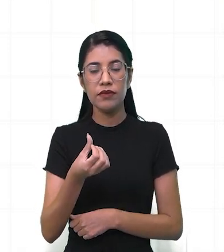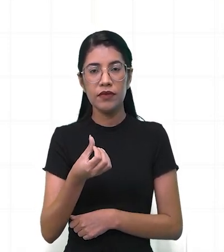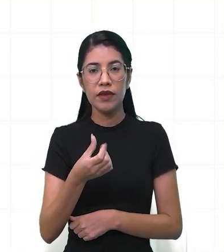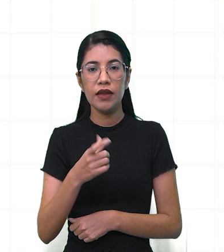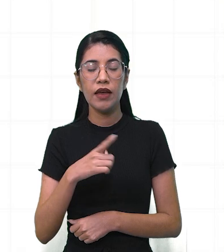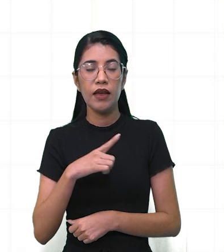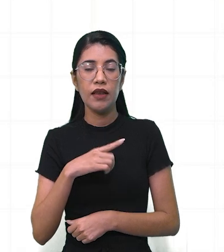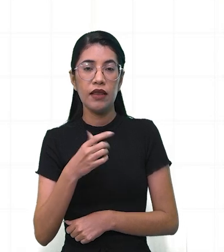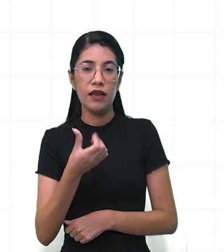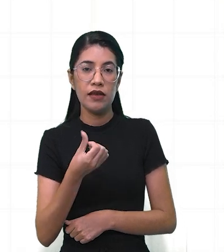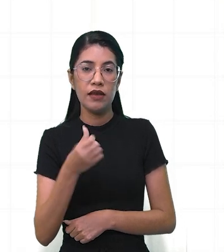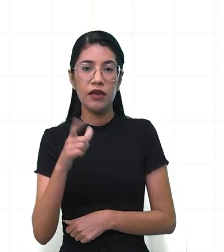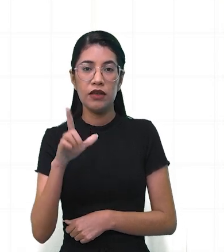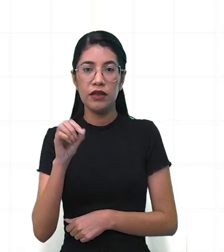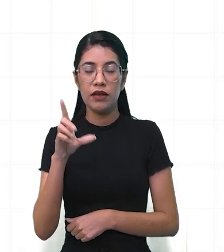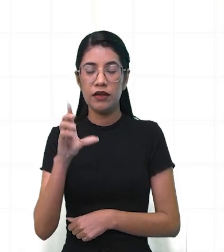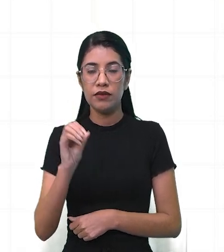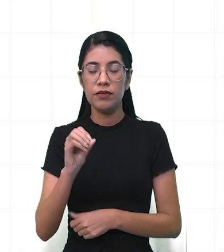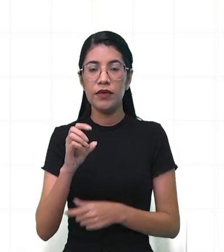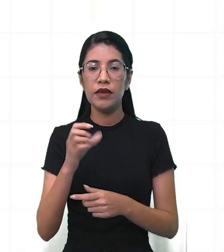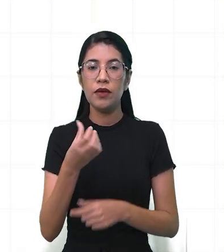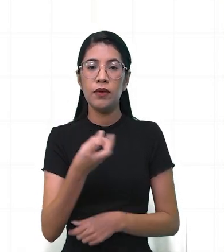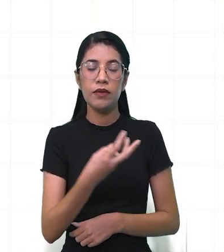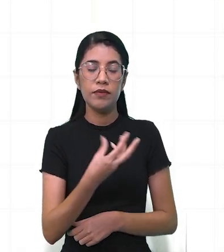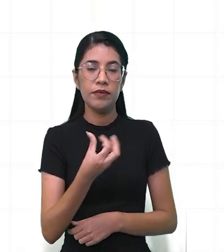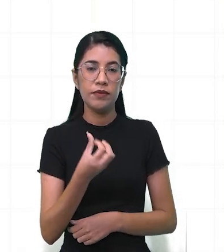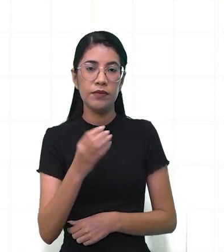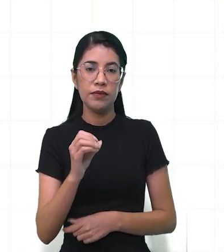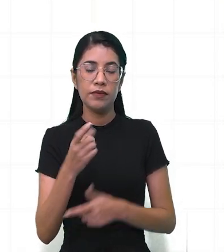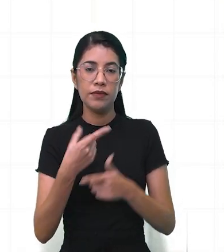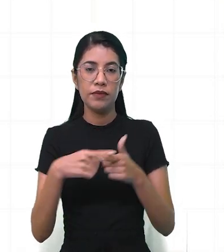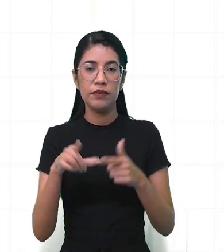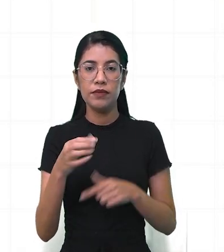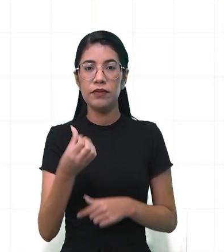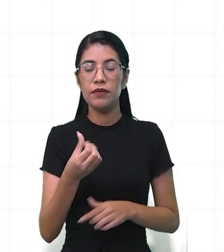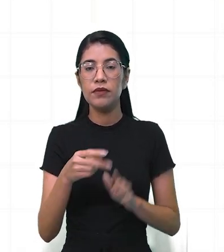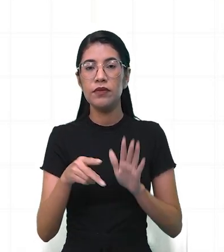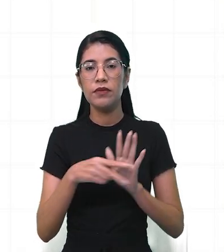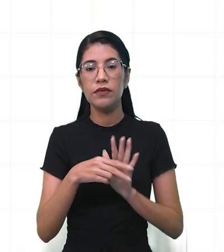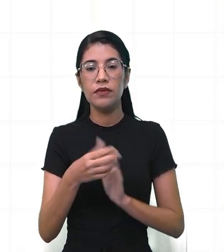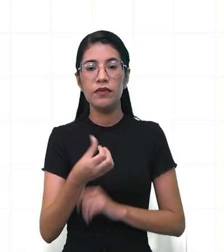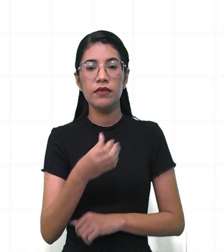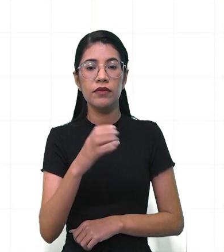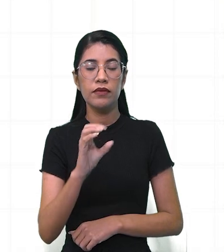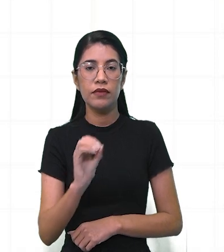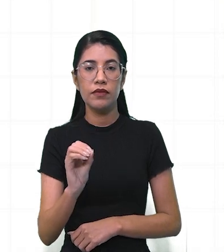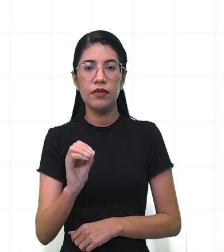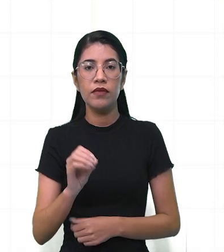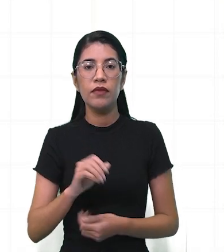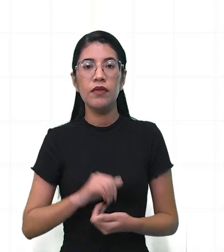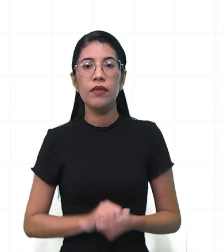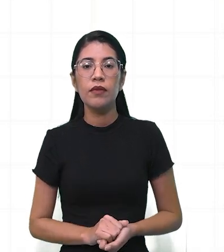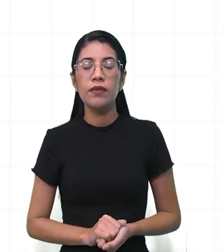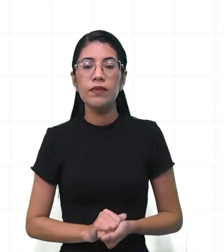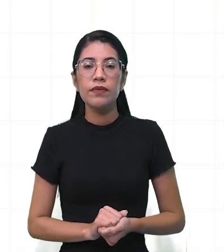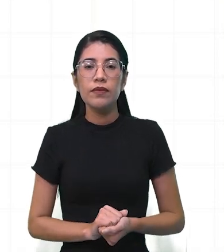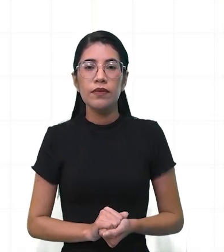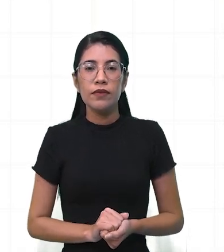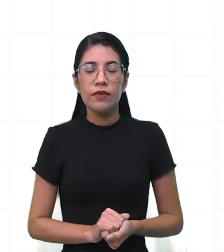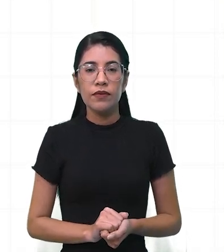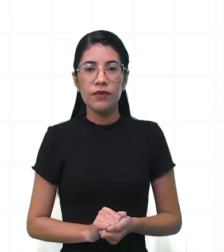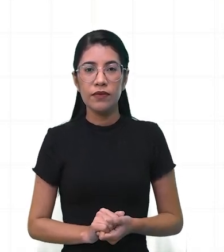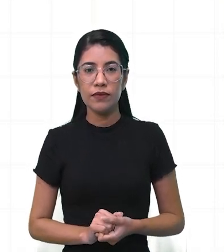6 lados. E 360 dividido por 6, isso é igual a 60 graus.